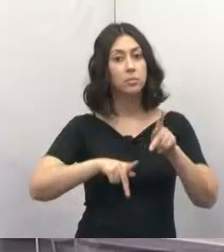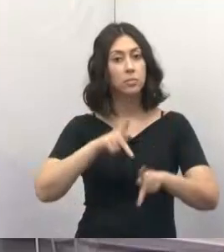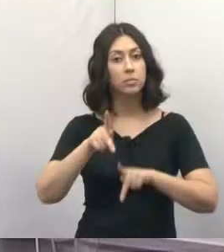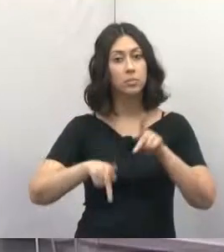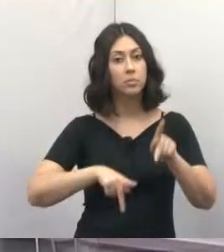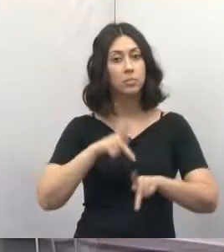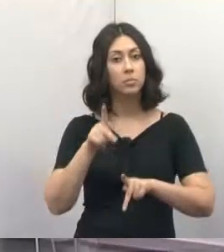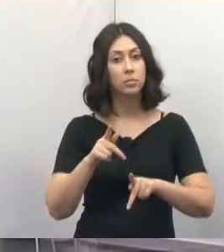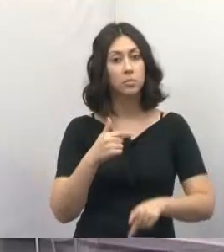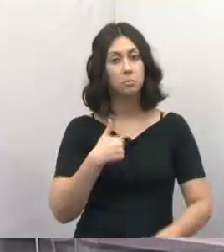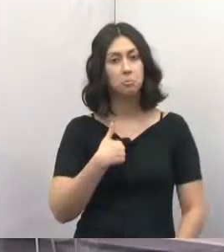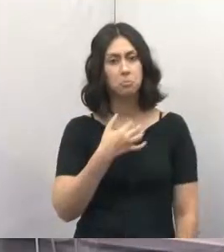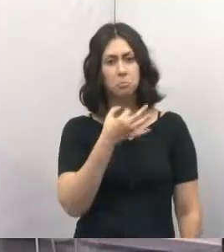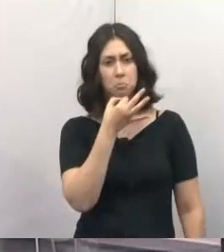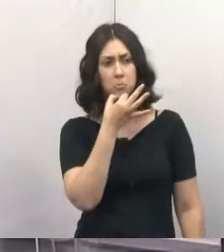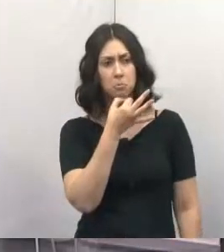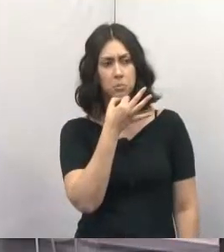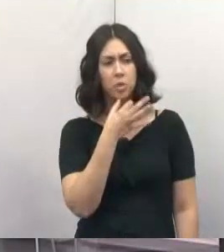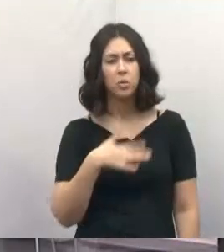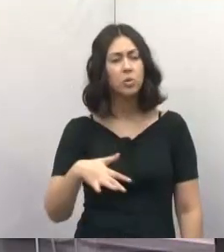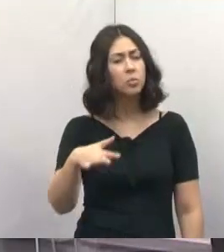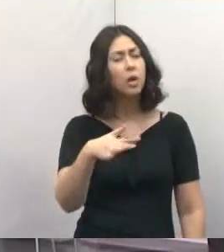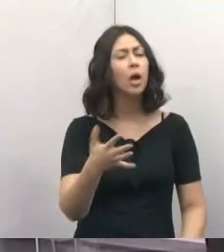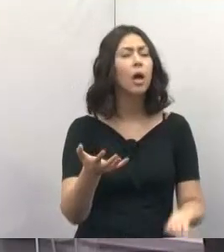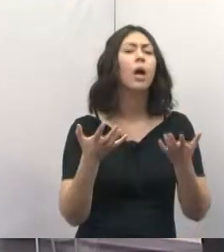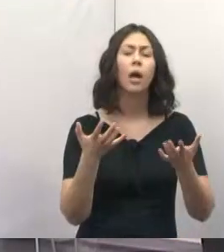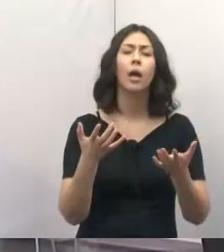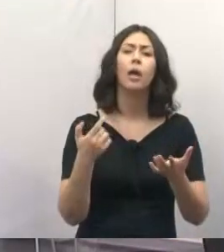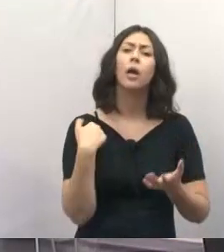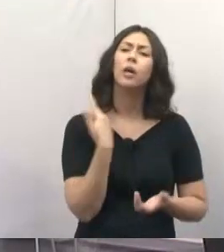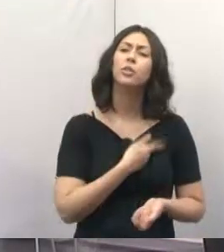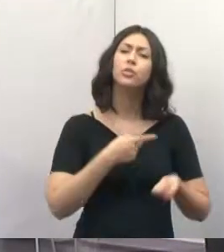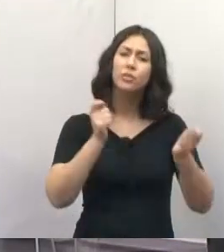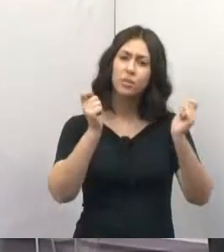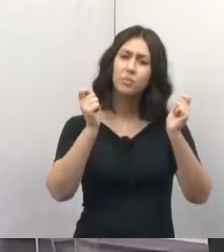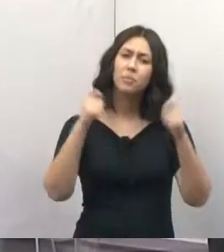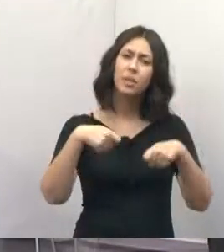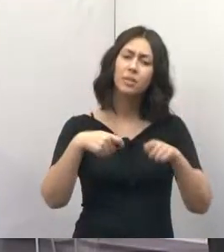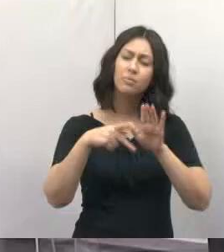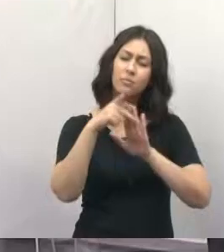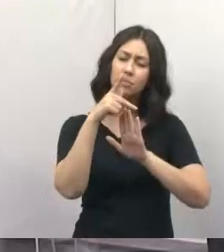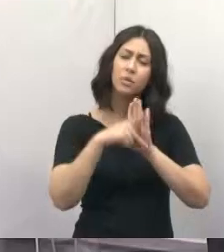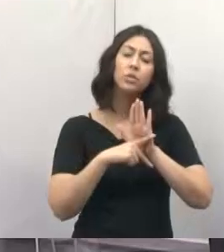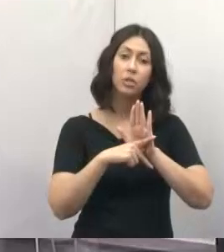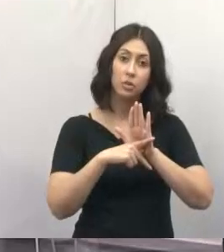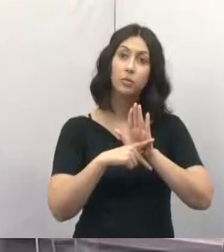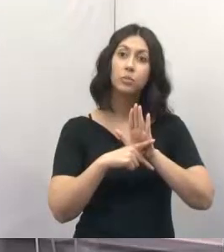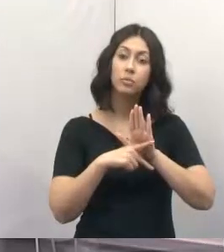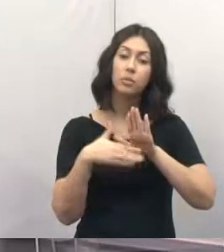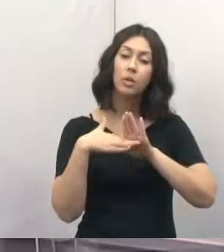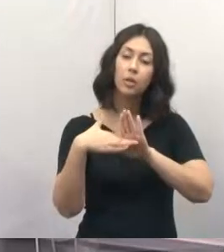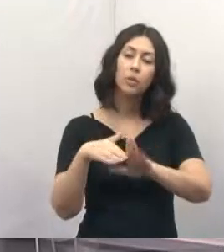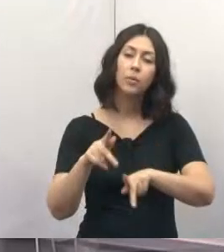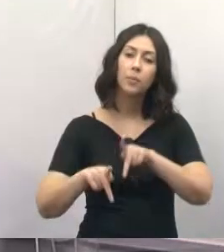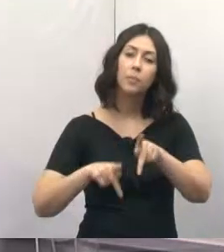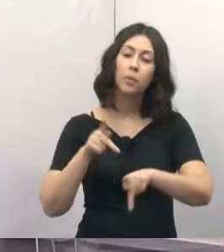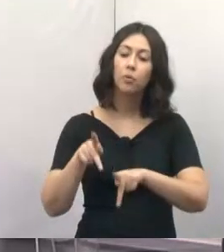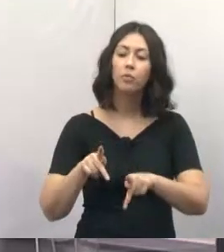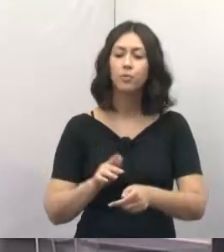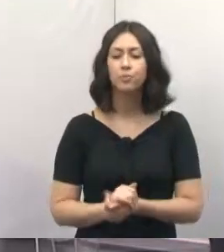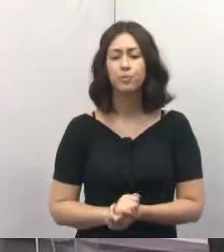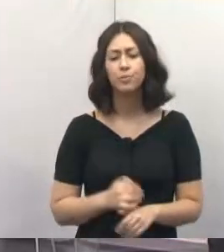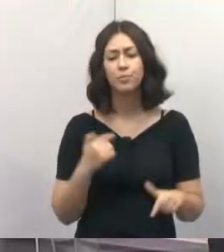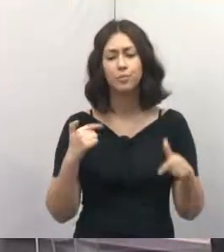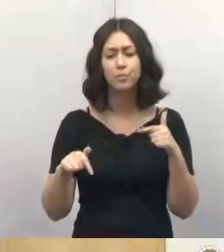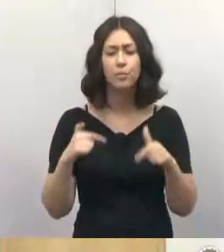população, eu acho que é isso que o povo espera da gente, essa capacidade nossa de fazer esses projetos que atendam o povo e a população. Eu acho que esse é